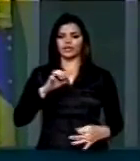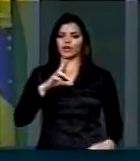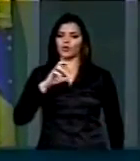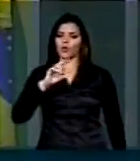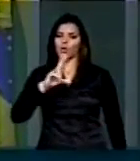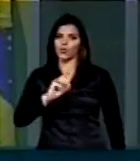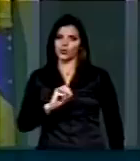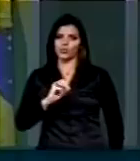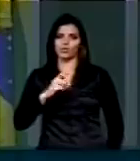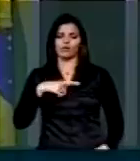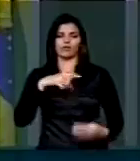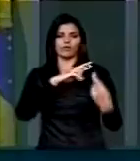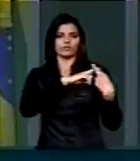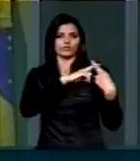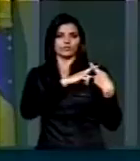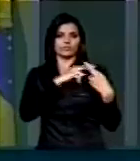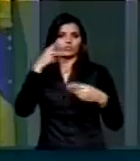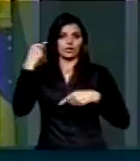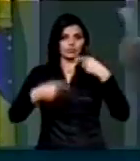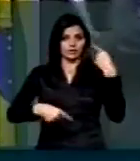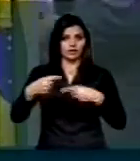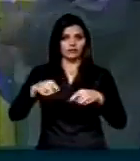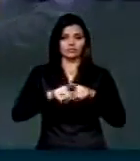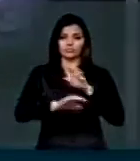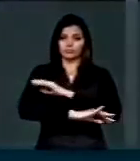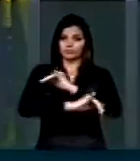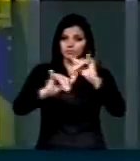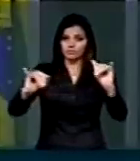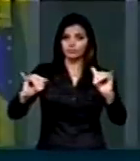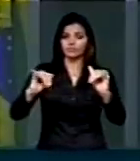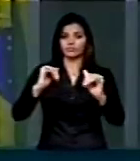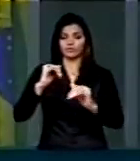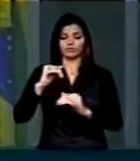e do parlamento, pois nesse momento